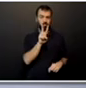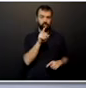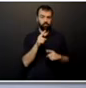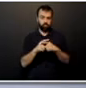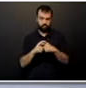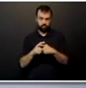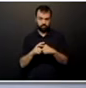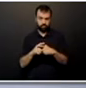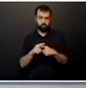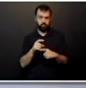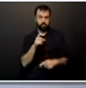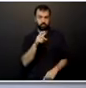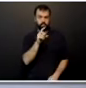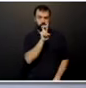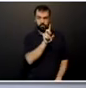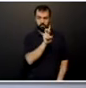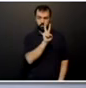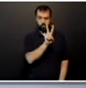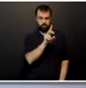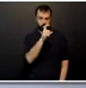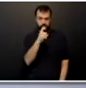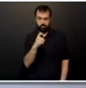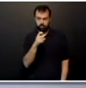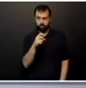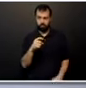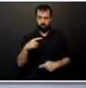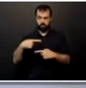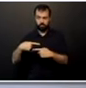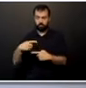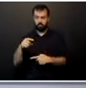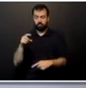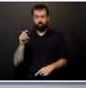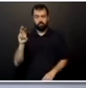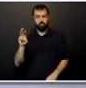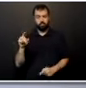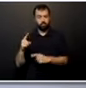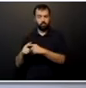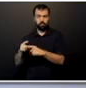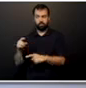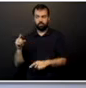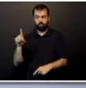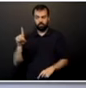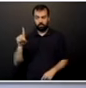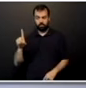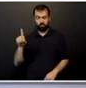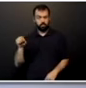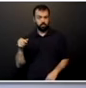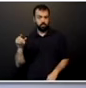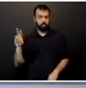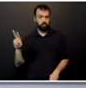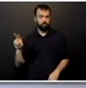as duas vezes 2 x 2 x 3 vezes 1,5